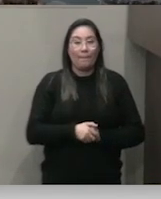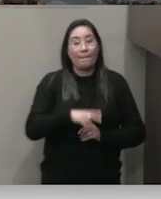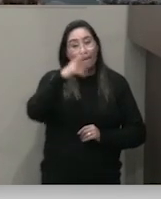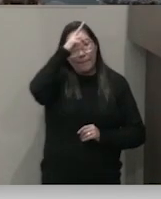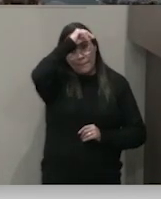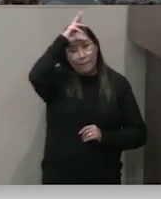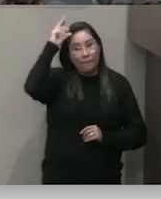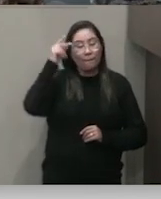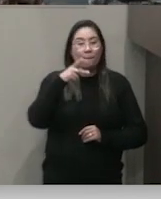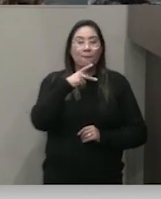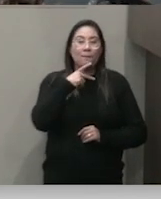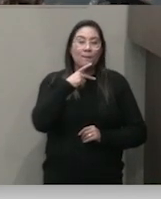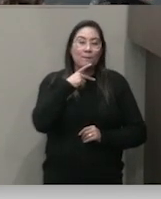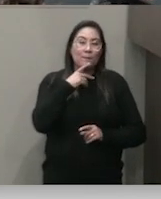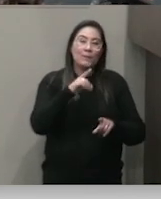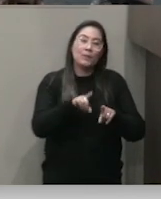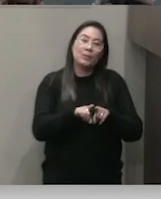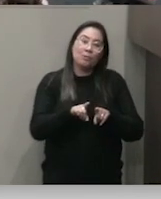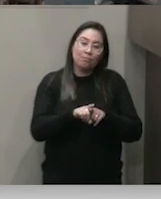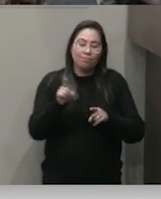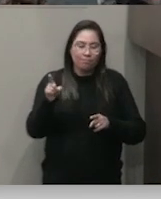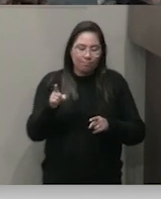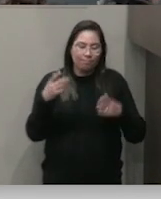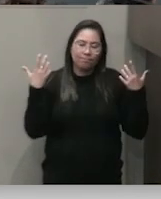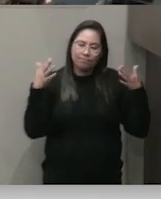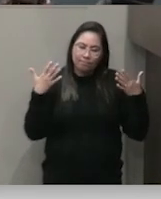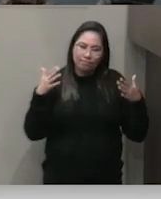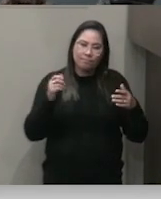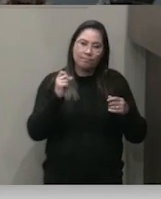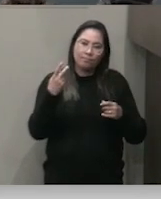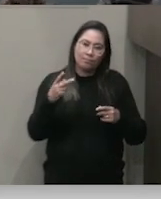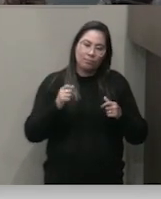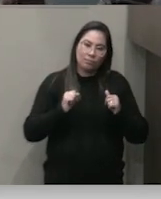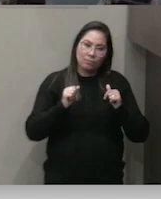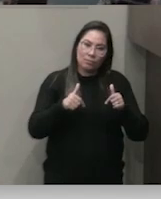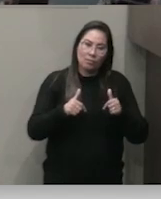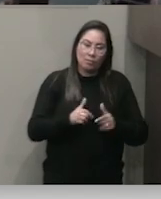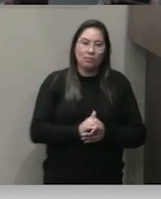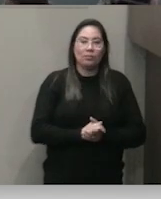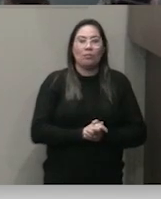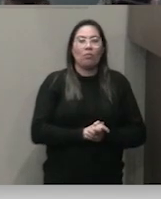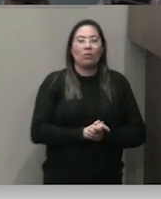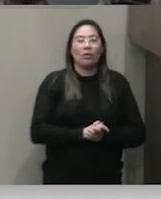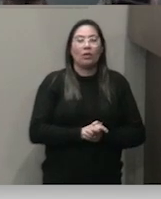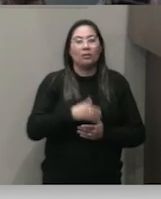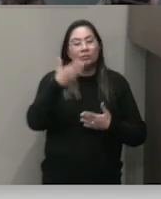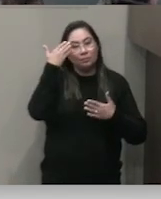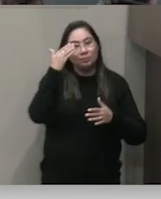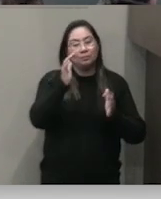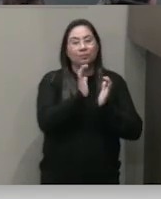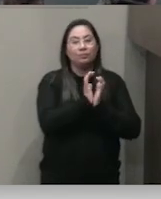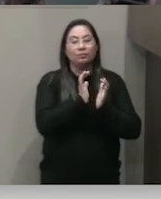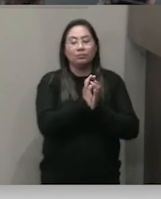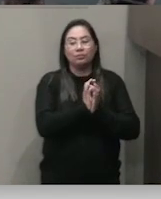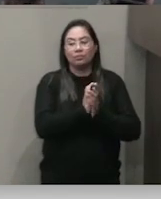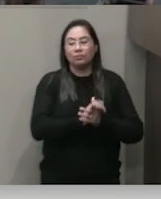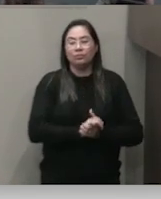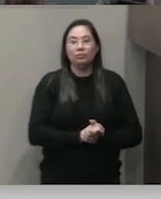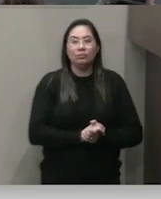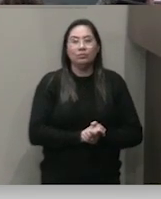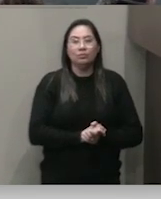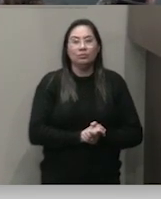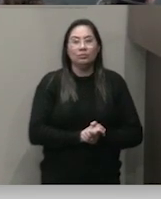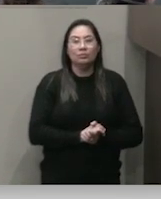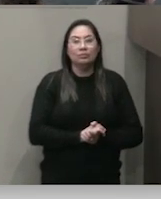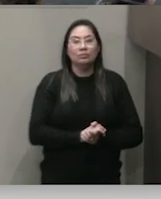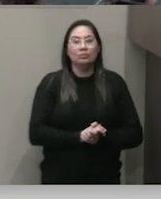Pedro Almeida marca golaço, o senhor marcou um gol de placa com isso aí. Parabéns. Obrigado, vereador Irã, obrigado, meus colegas. E só deixo muito bem claro, meu nobre colega